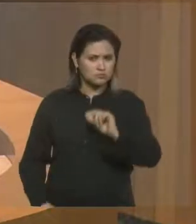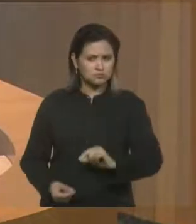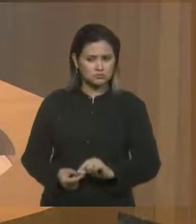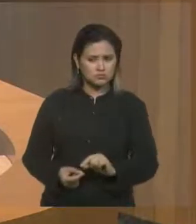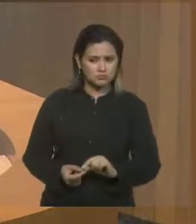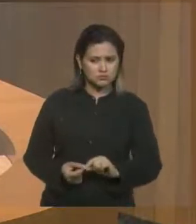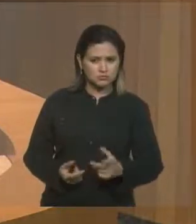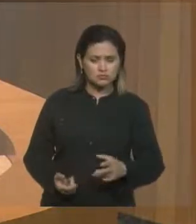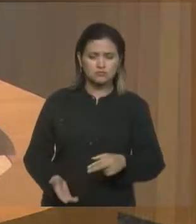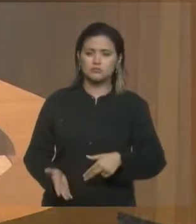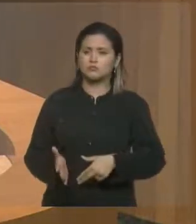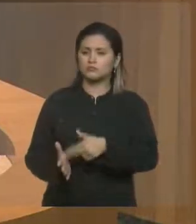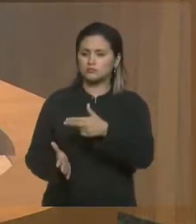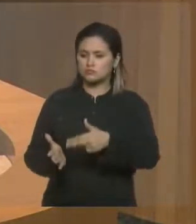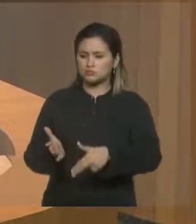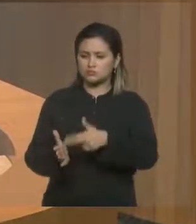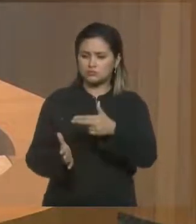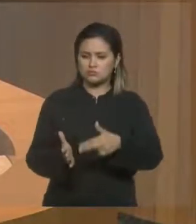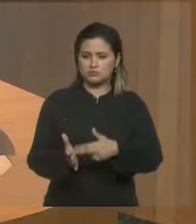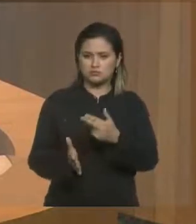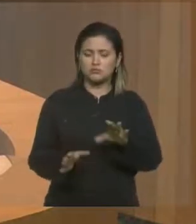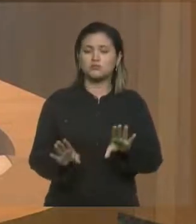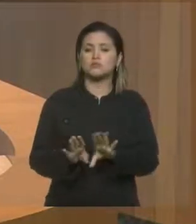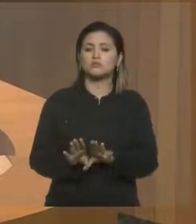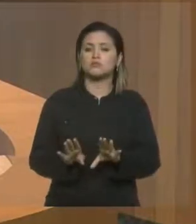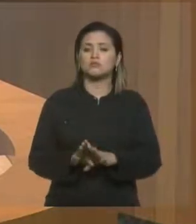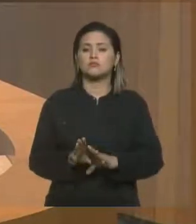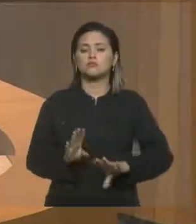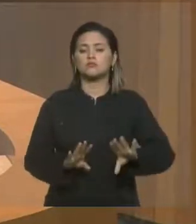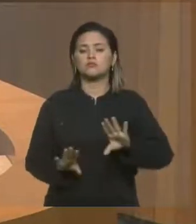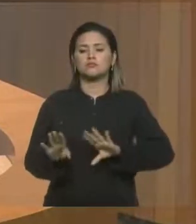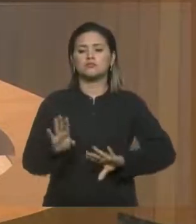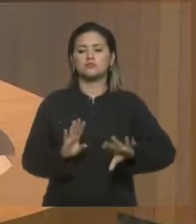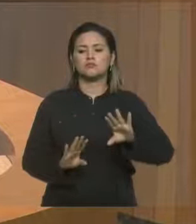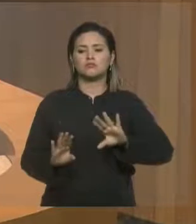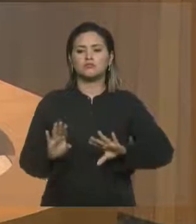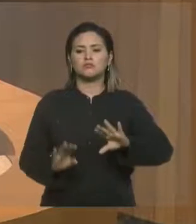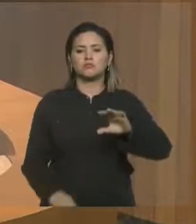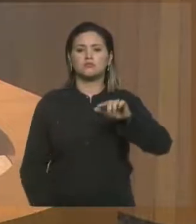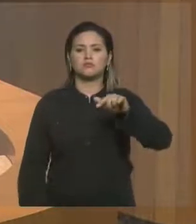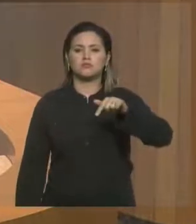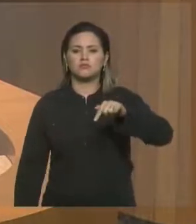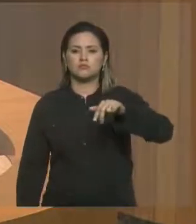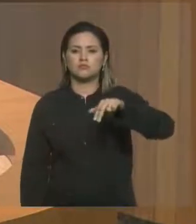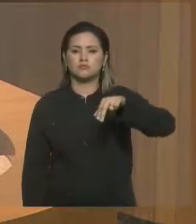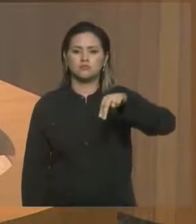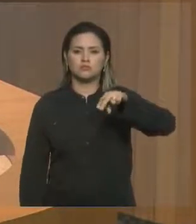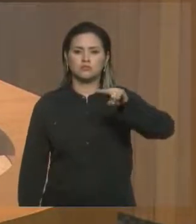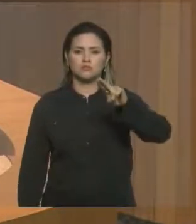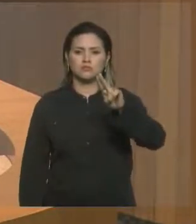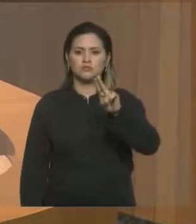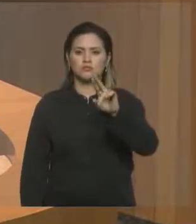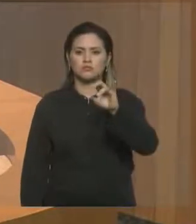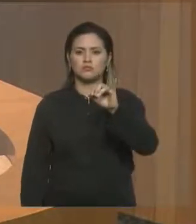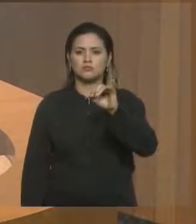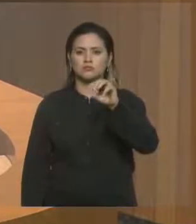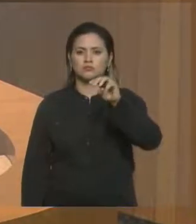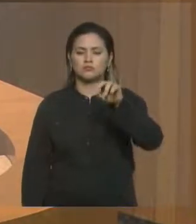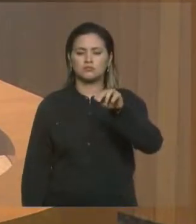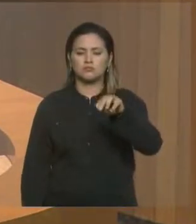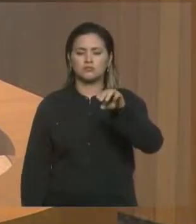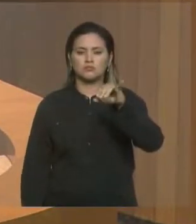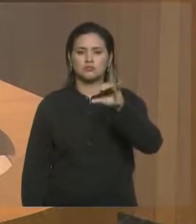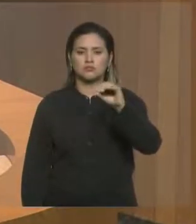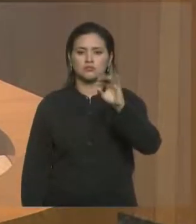de fazer cirurgias, ele tem tratado de quimioterapias de alto custo. Tudo aquilo ali que, por exemplo, o